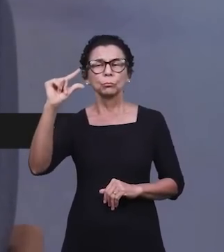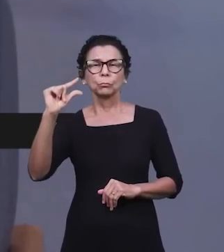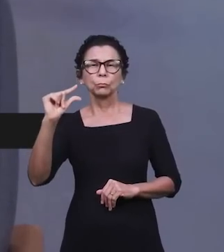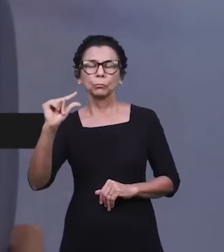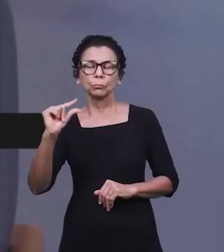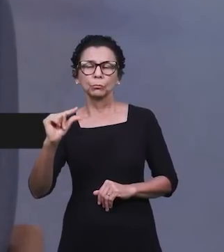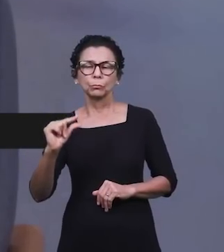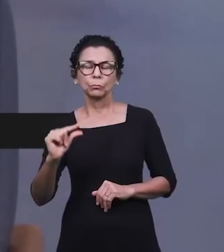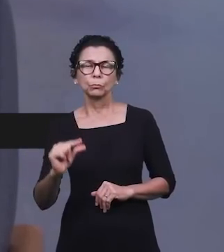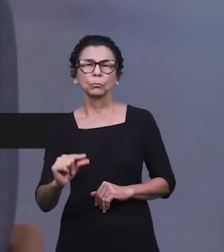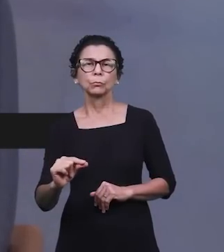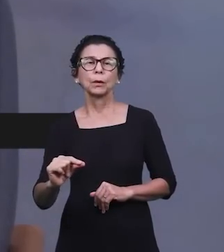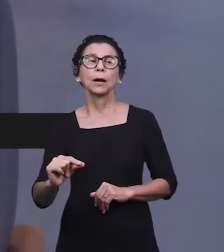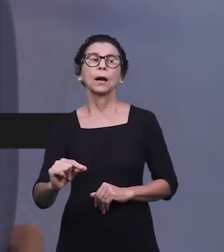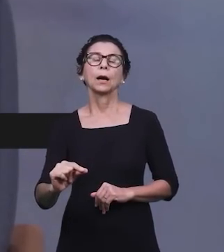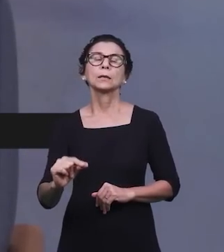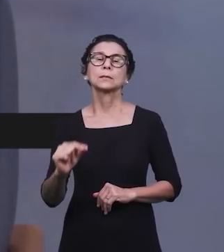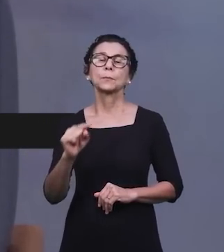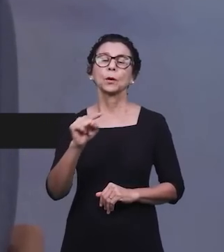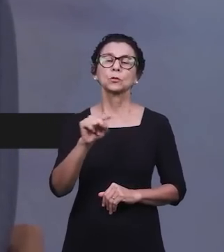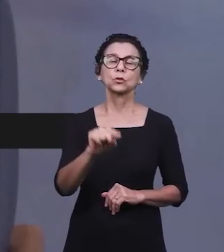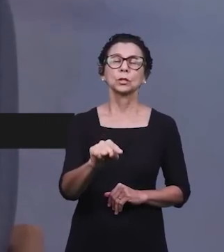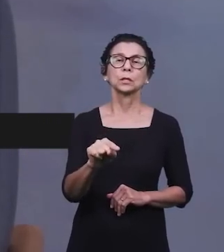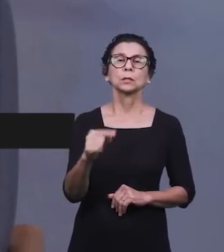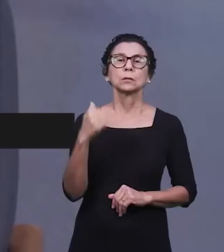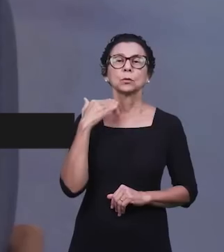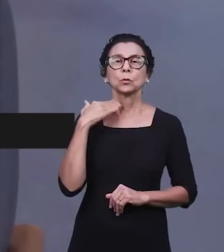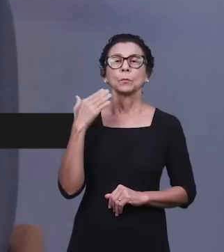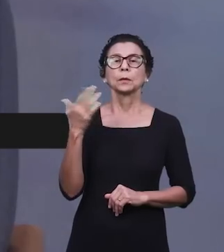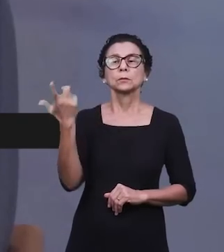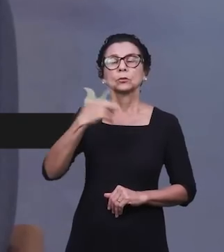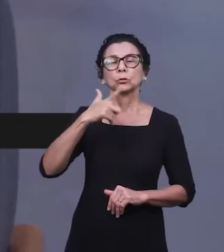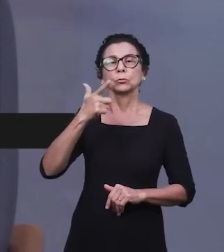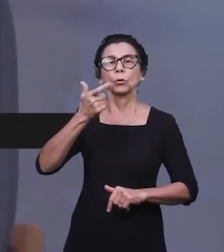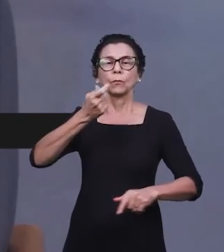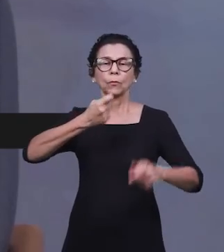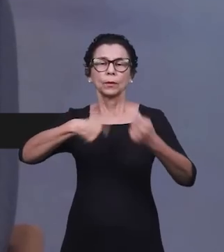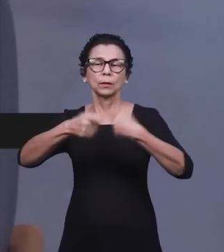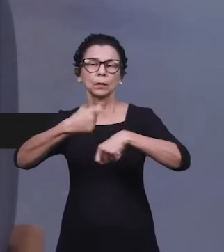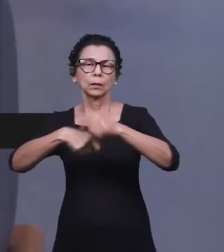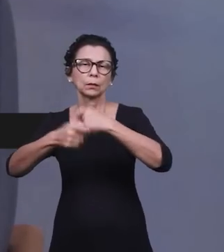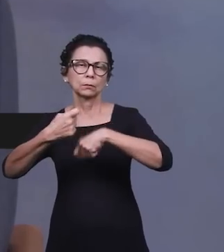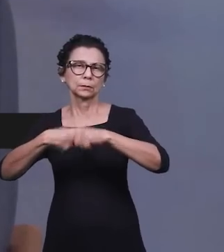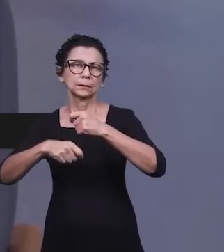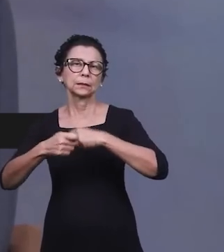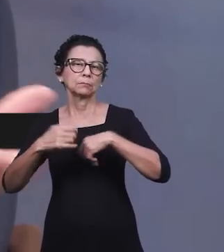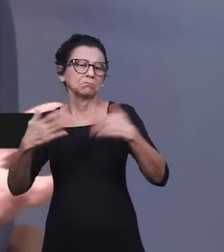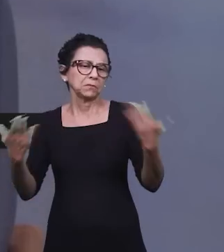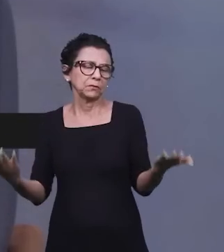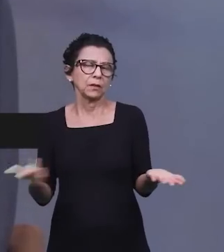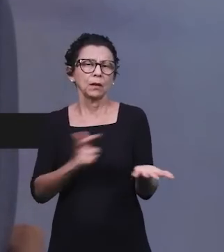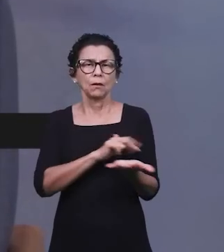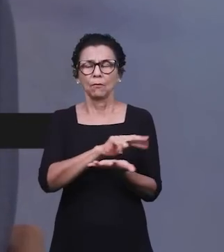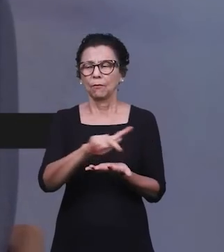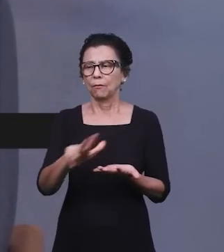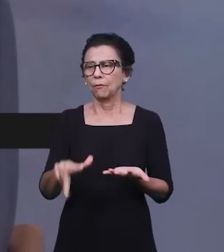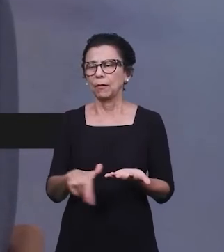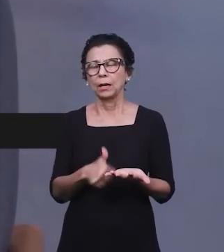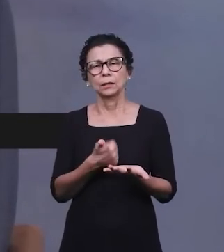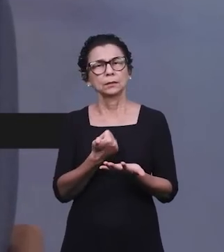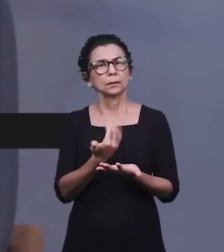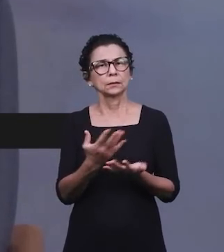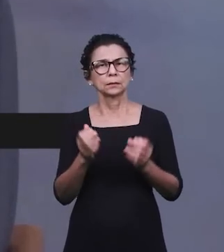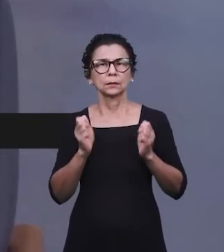pode tentar uma renegociação desses juros que são cobrados no seu financiamento. Enfim, são várias atitudes que